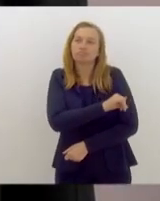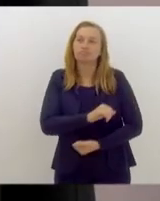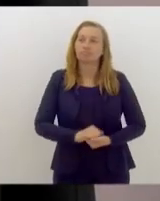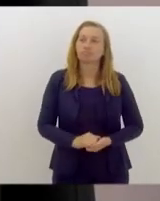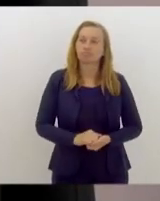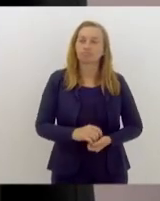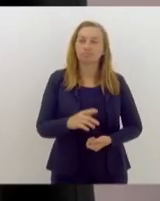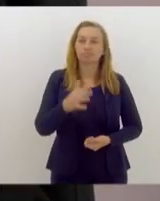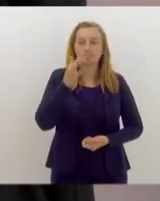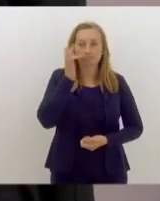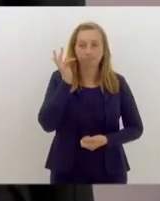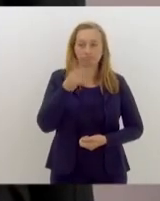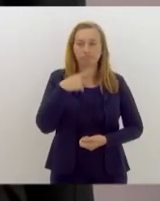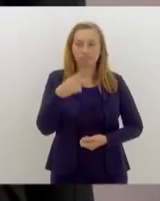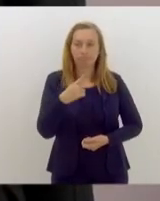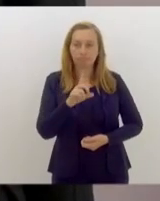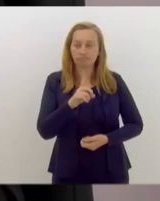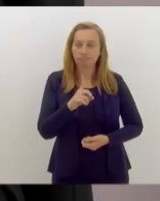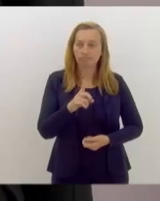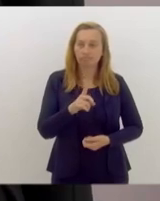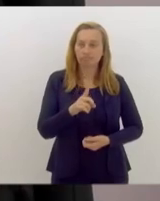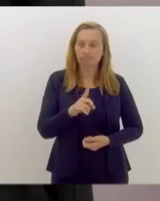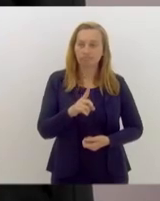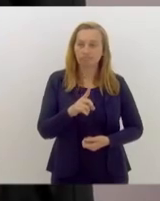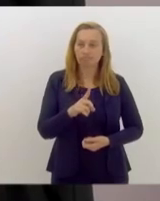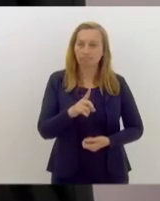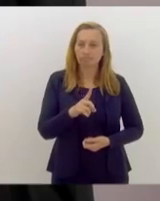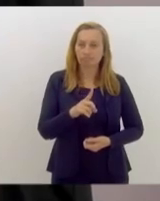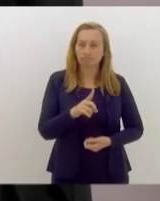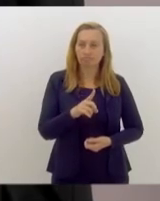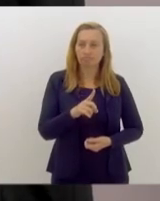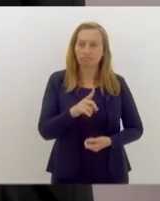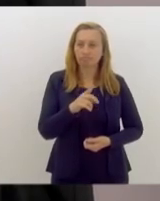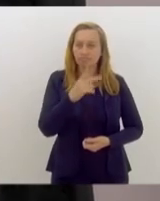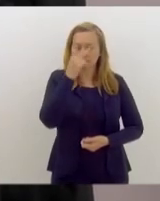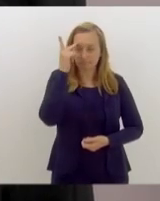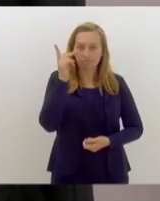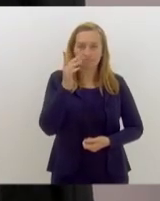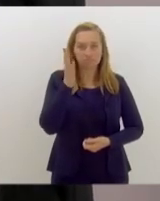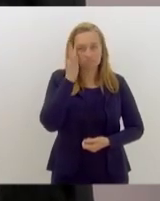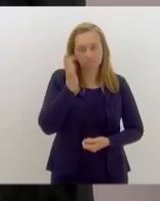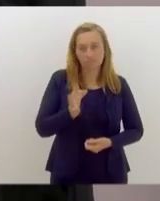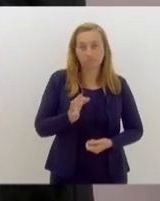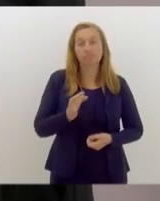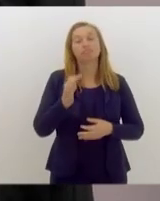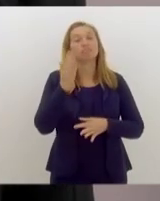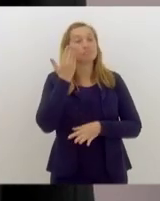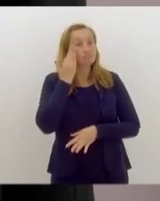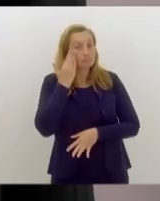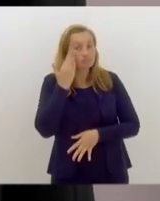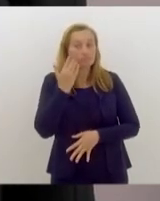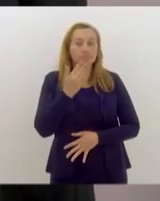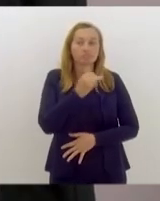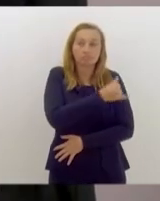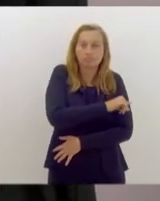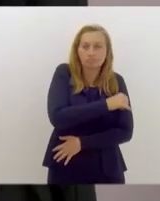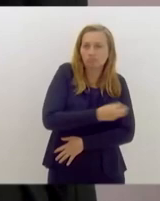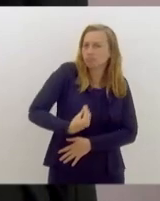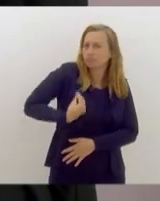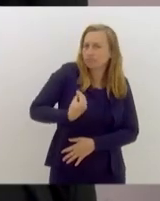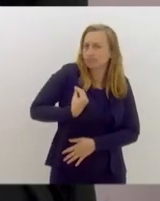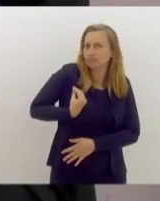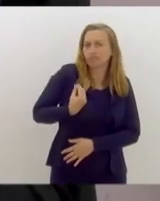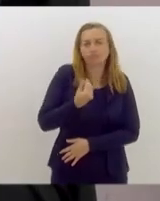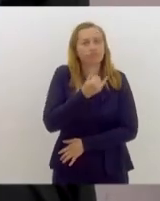disse o Flávio, o Rio de Janeiro não é para amadores, decididamente. Não é para amadores. Né? Entender o Rio de Janeiro, viver o Rio de Janeiro, não é coisa para